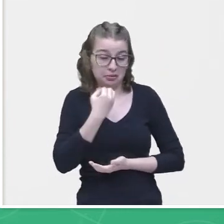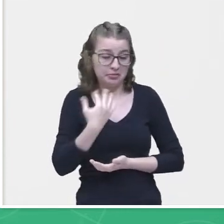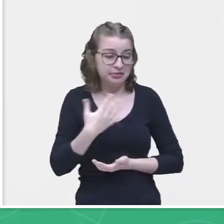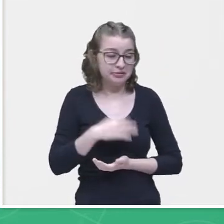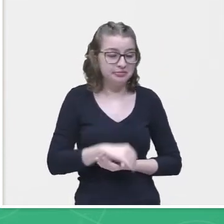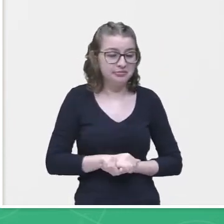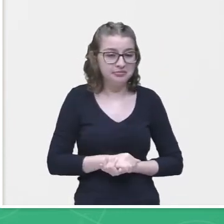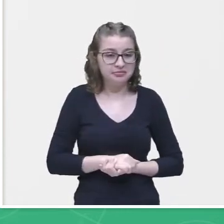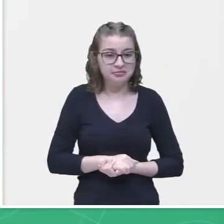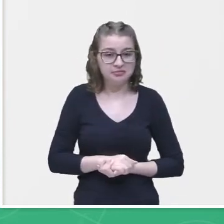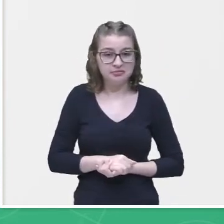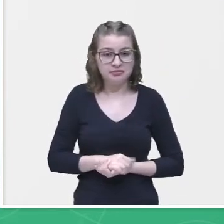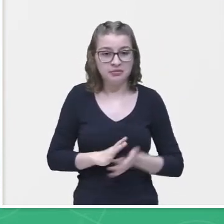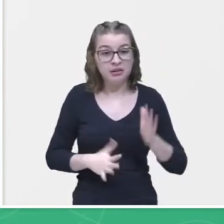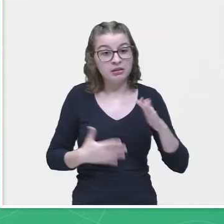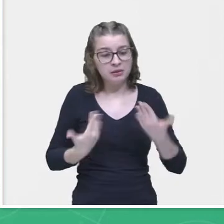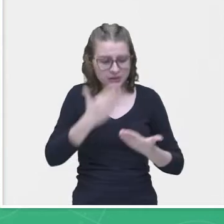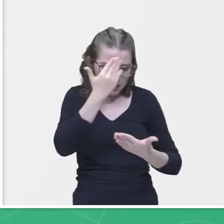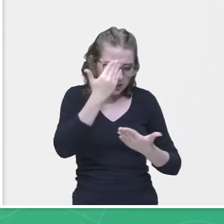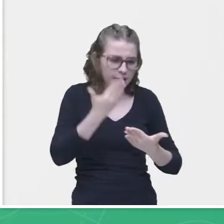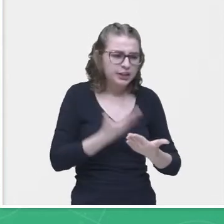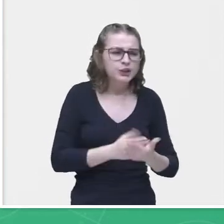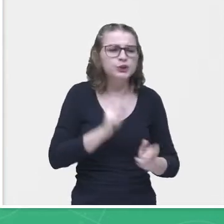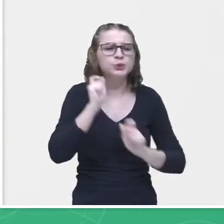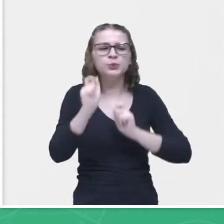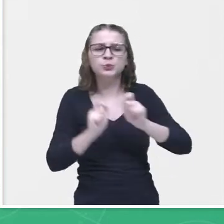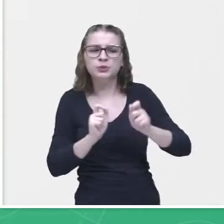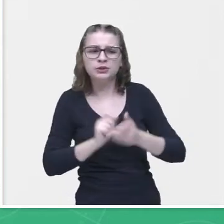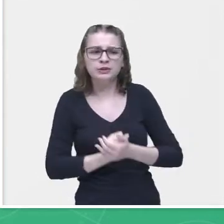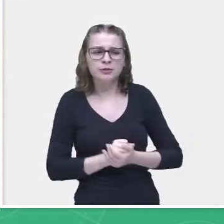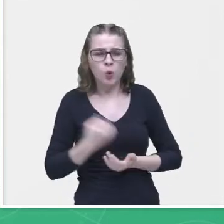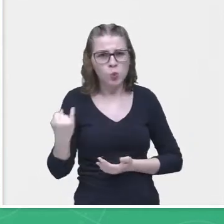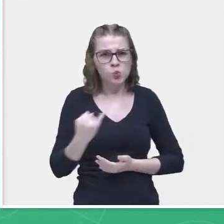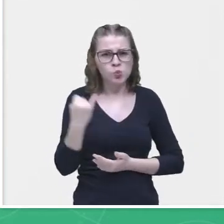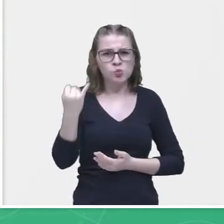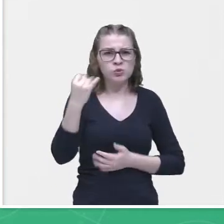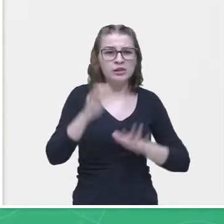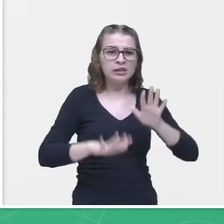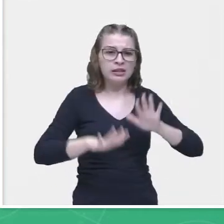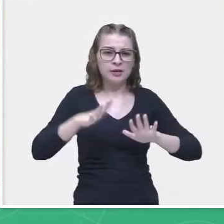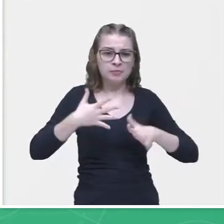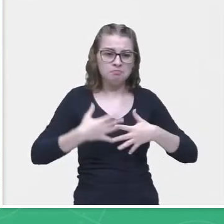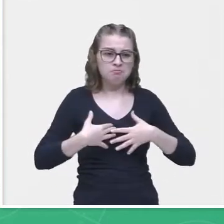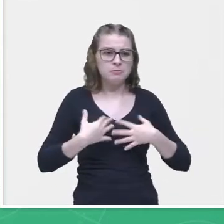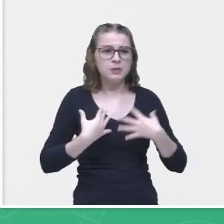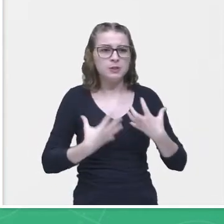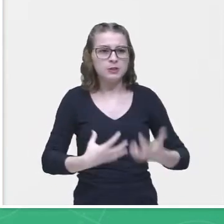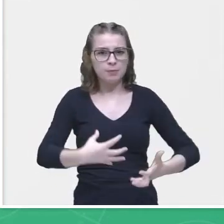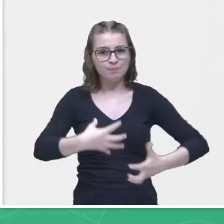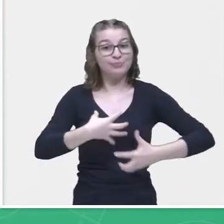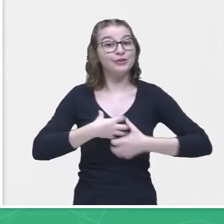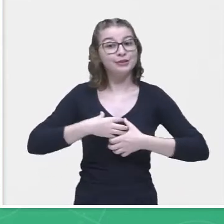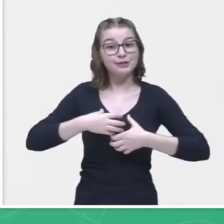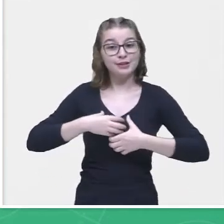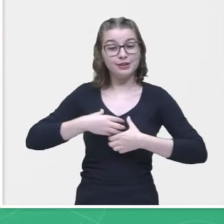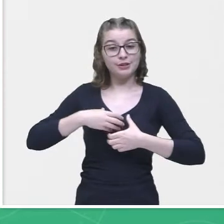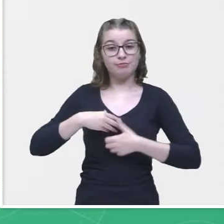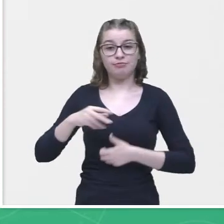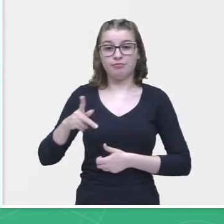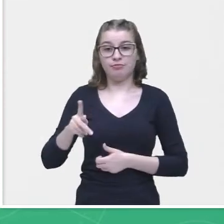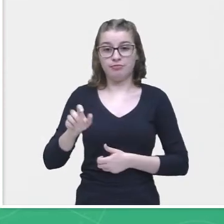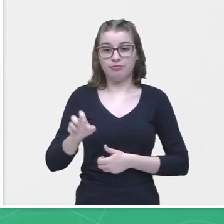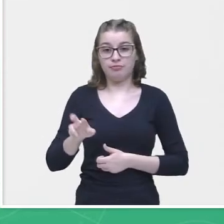Bacana. Mas acredito que a mais importante delas diz respeito à estrutura de personalidade. Eu